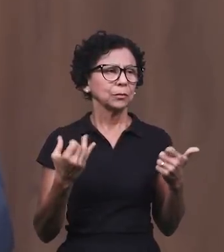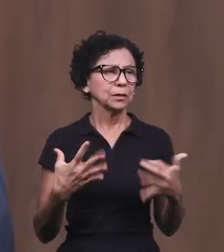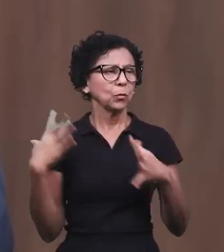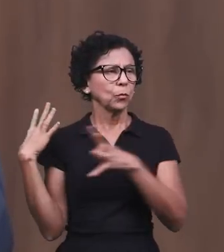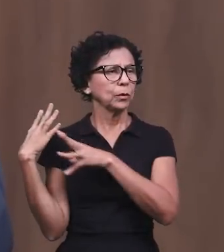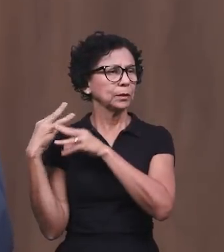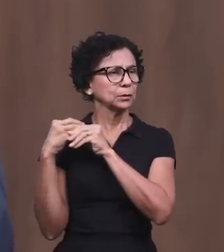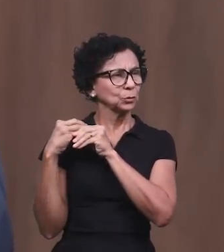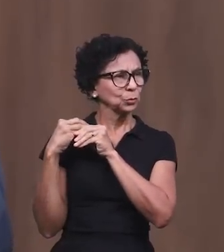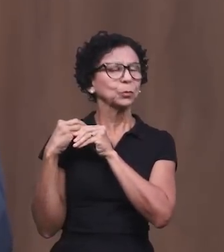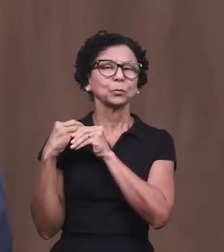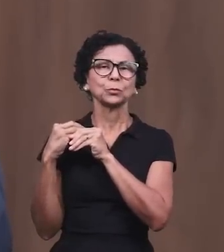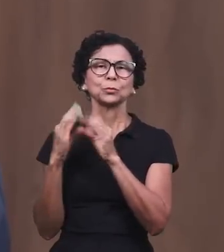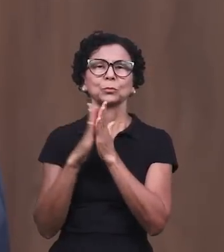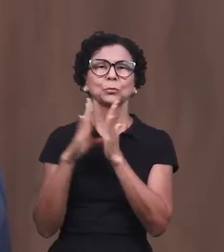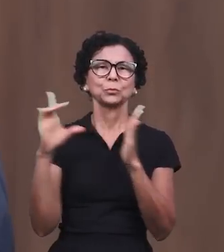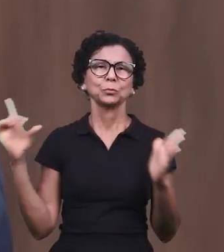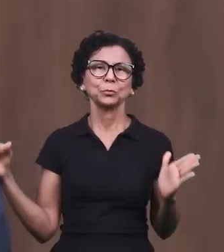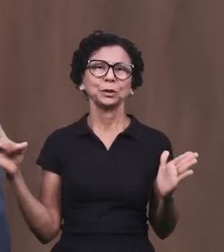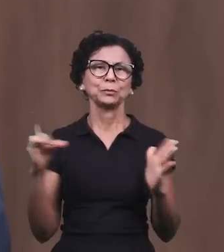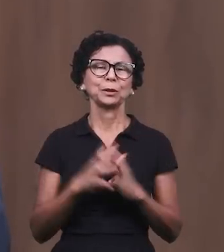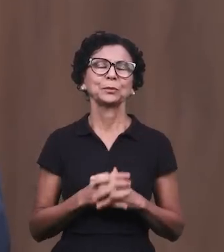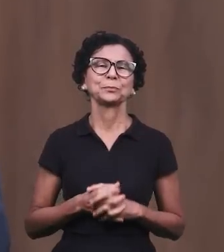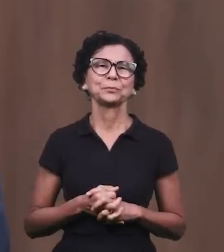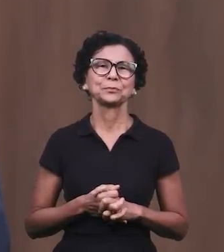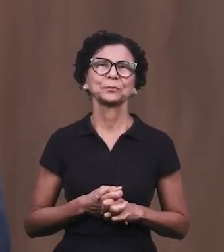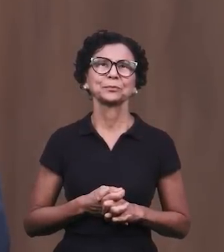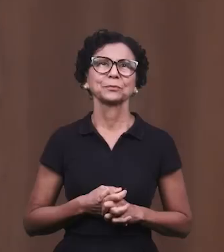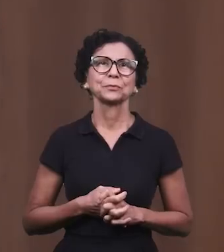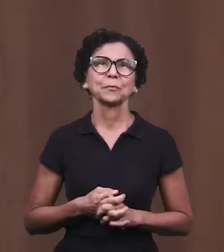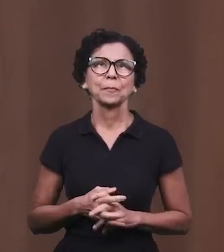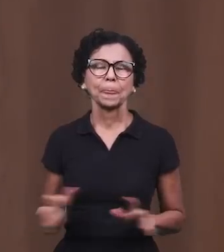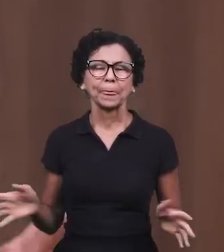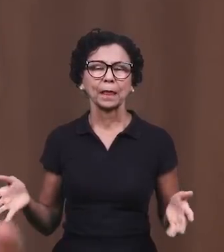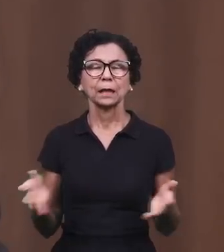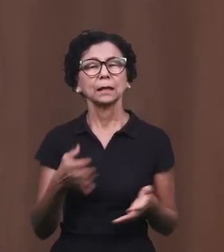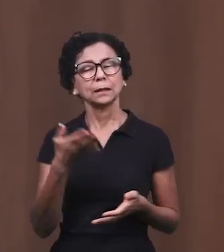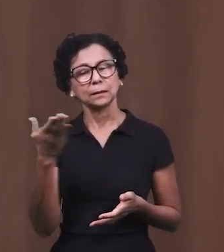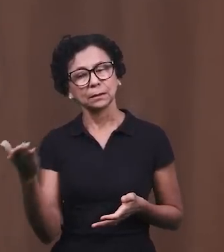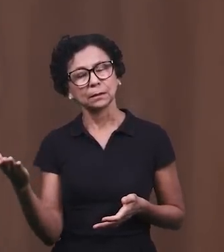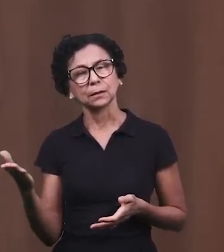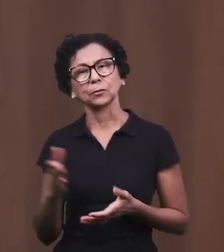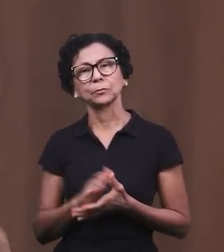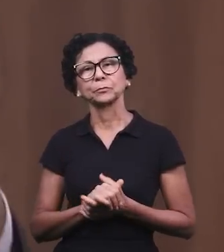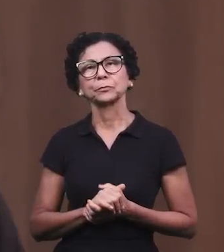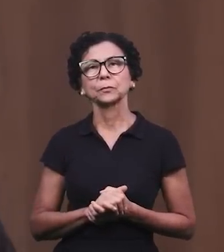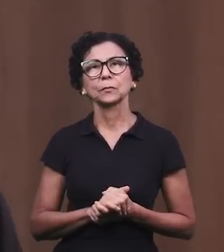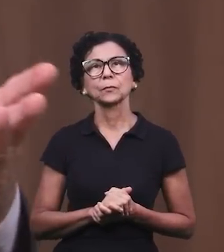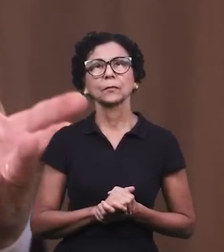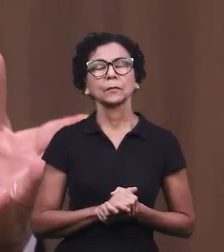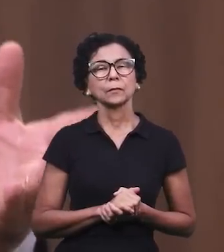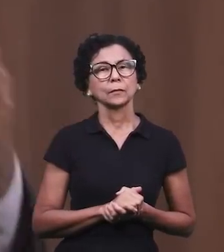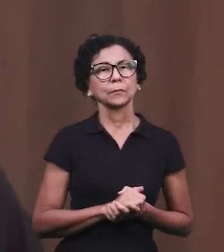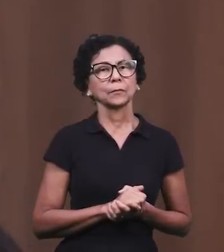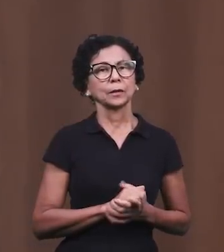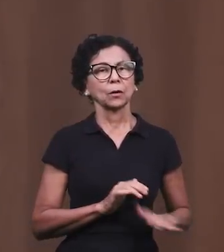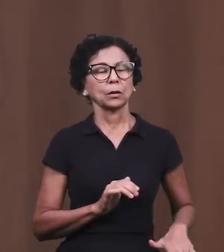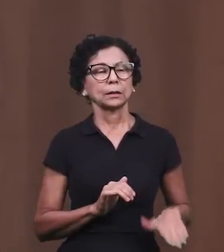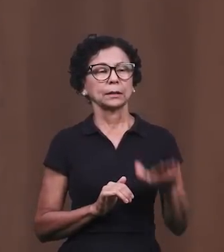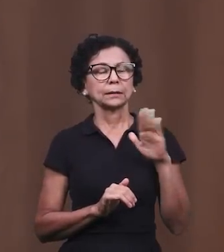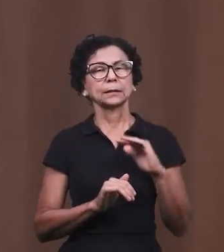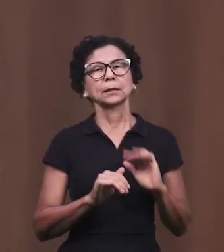uma pequena síntese para nós da Bíblia, para todos. Vamos lá, o que o Amadeu disse aí, né? Nós somos educados, né? A